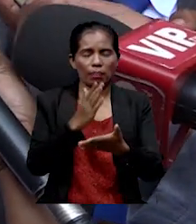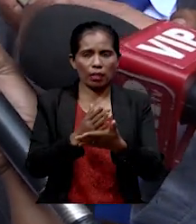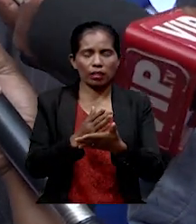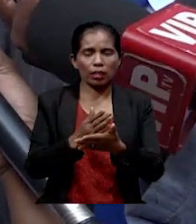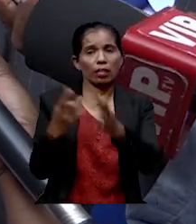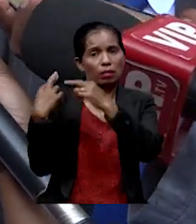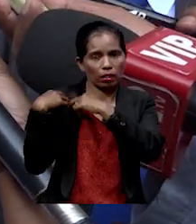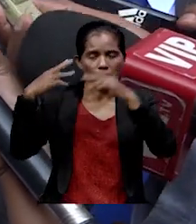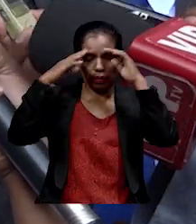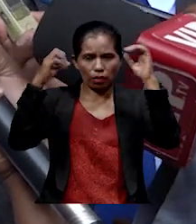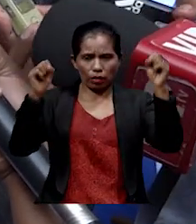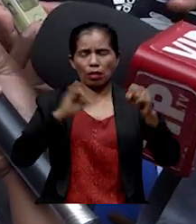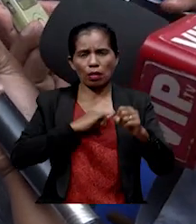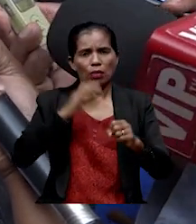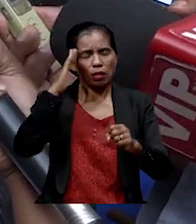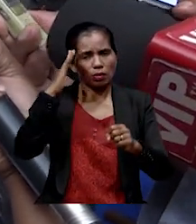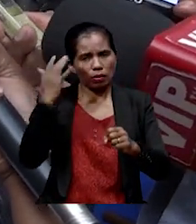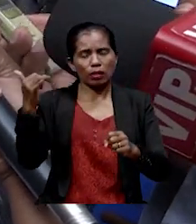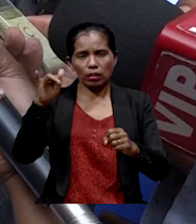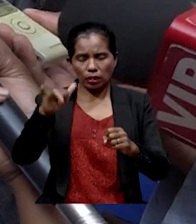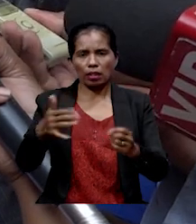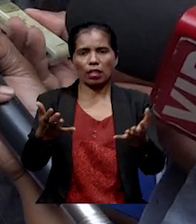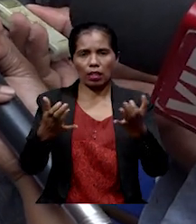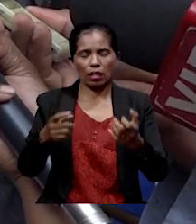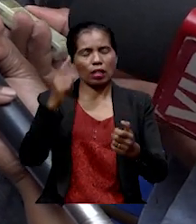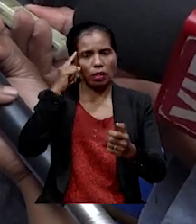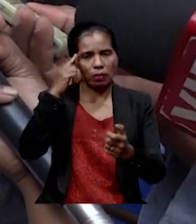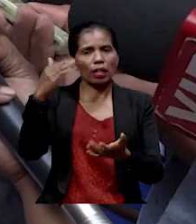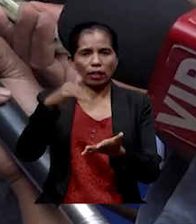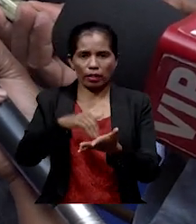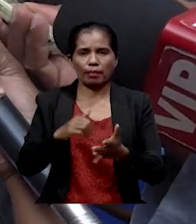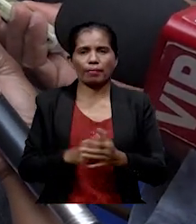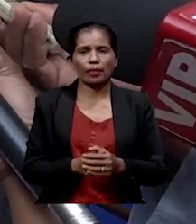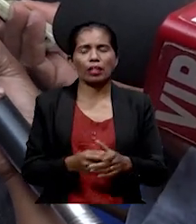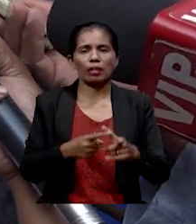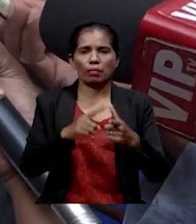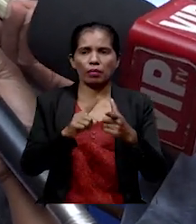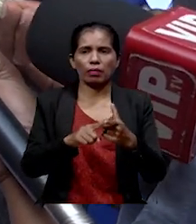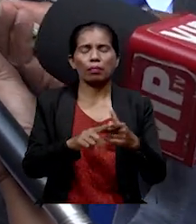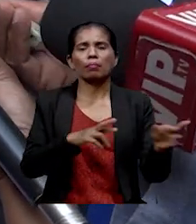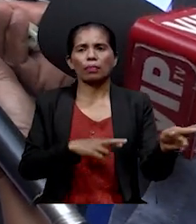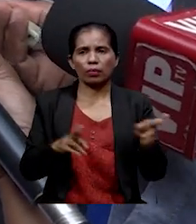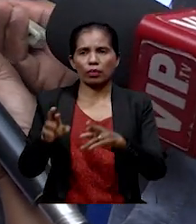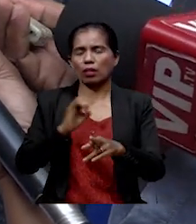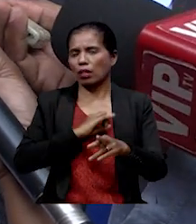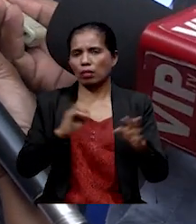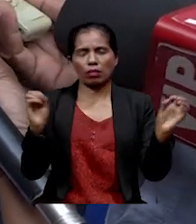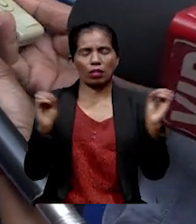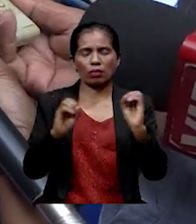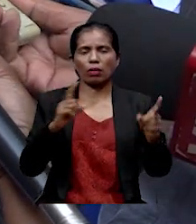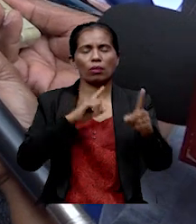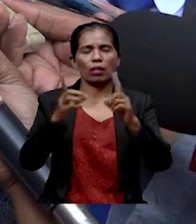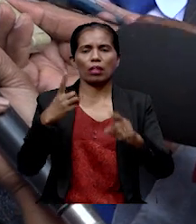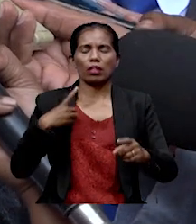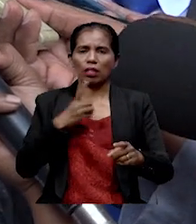né? Aí nem se irá raça e balão, arrepende-te ou não. Mas pronto, se há o que ofende